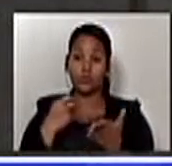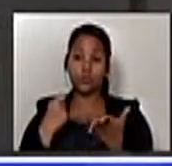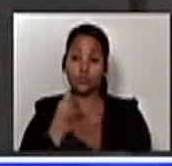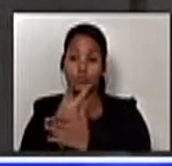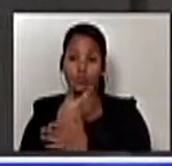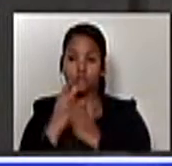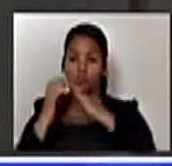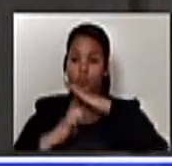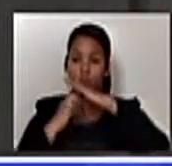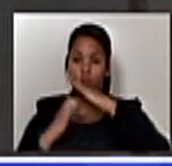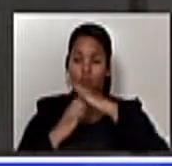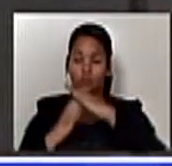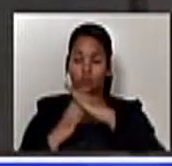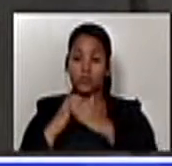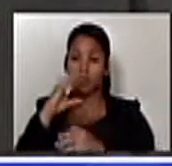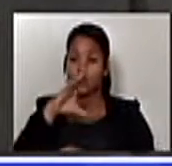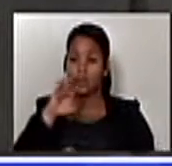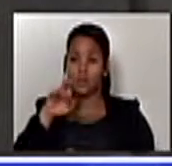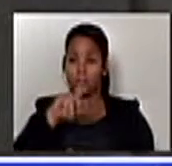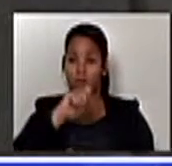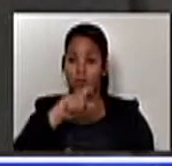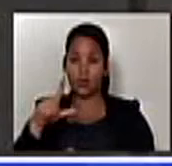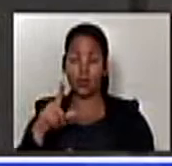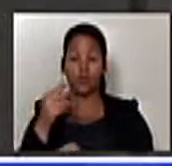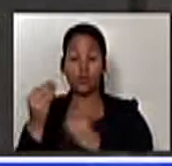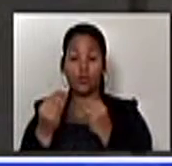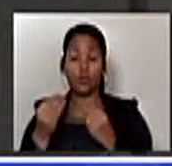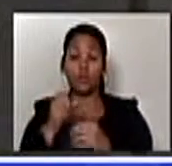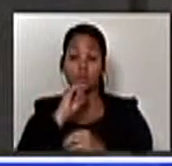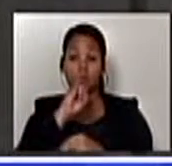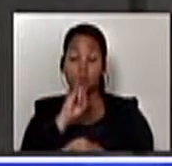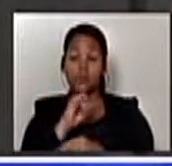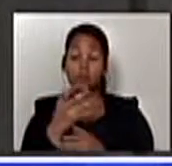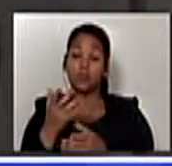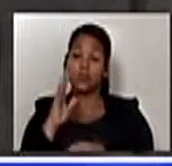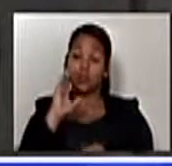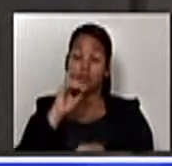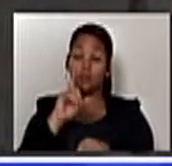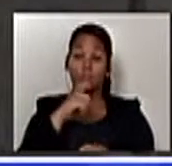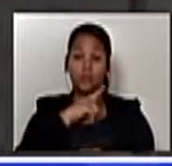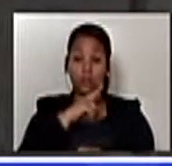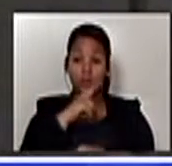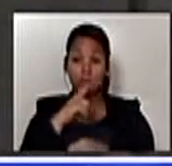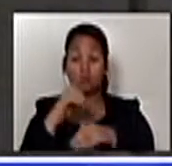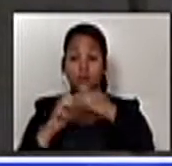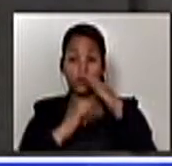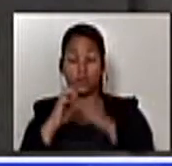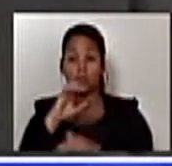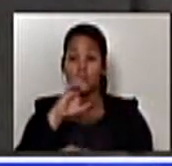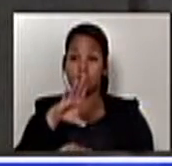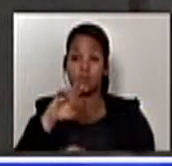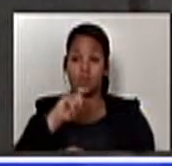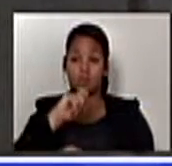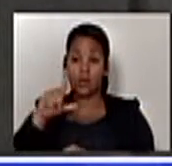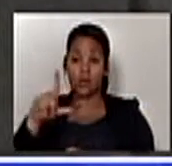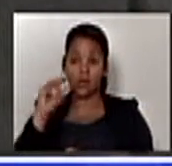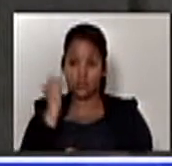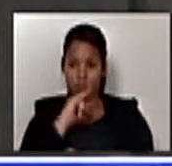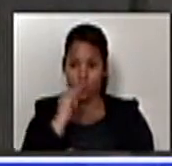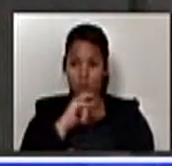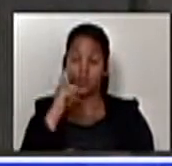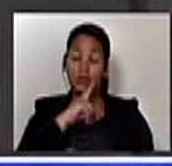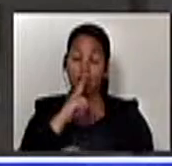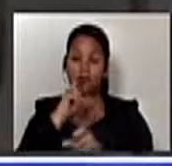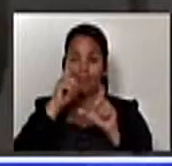com essa disputa, né, de receber. Né? A Alagoas vai formalizar na próxima semana e aí qualquer pessoa